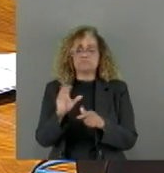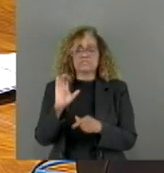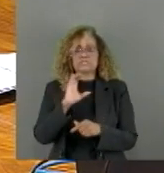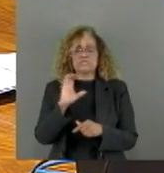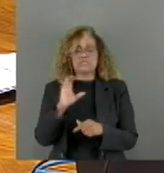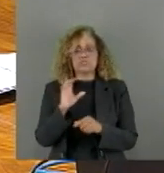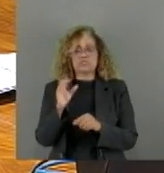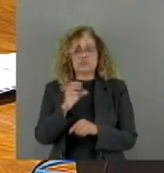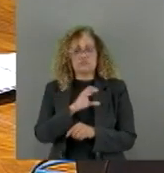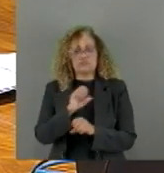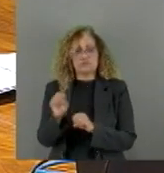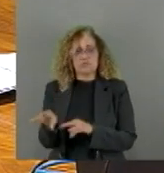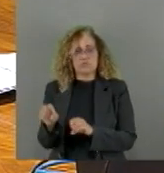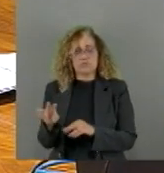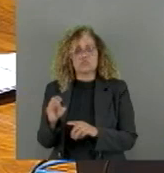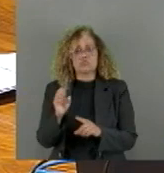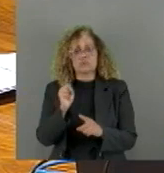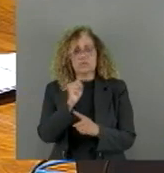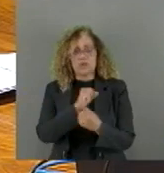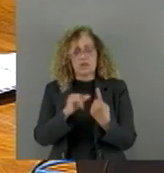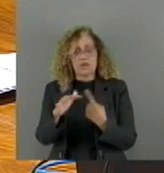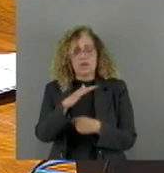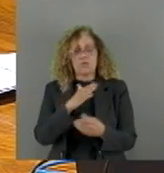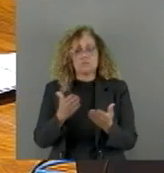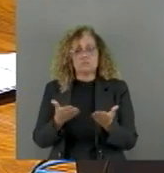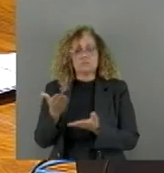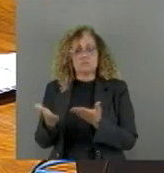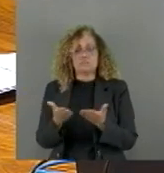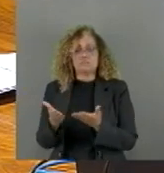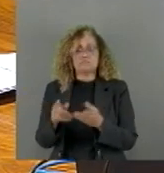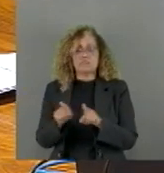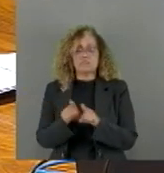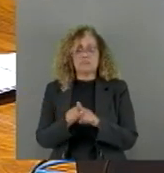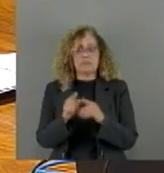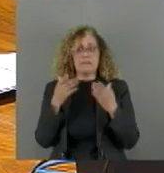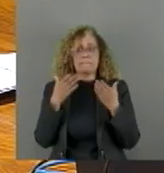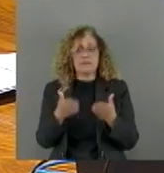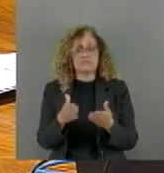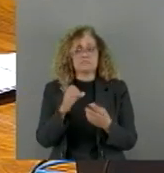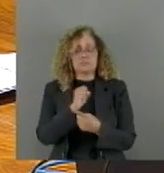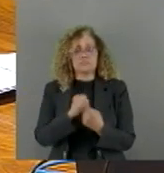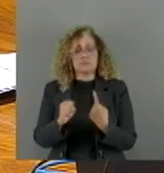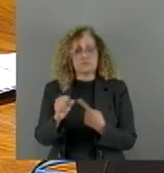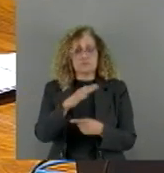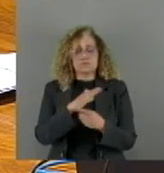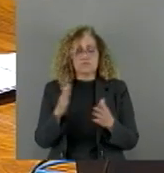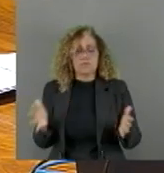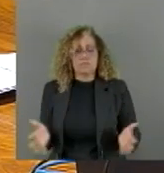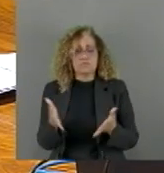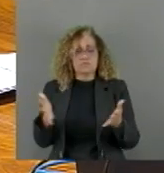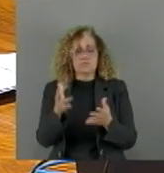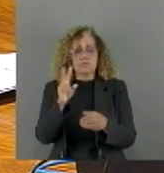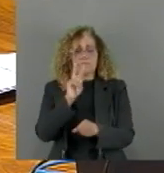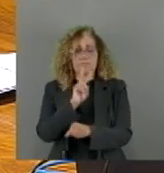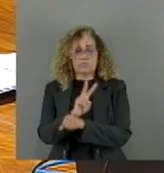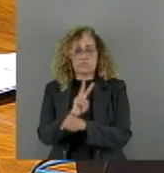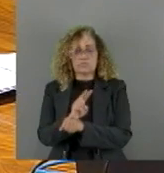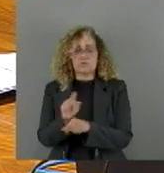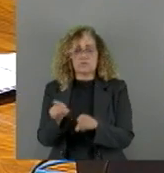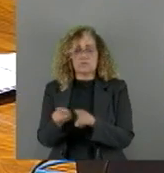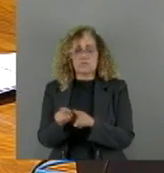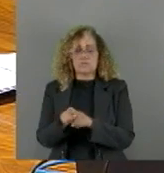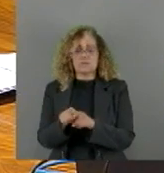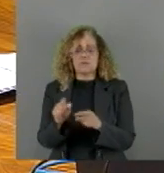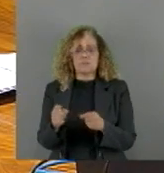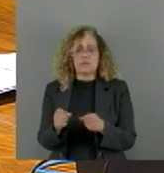educacional, assistencial e de participação social, de promoção, proteção e recuperação da